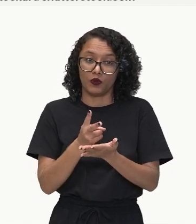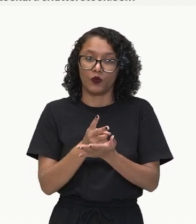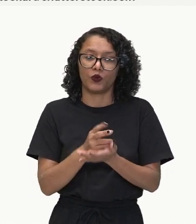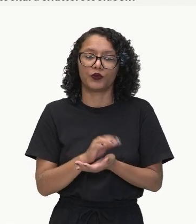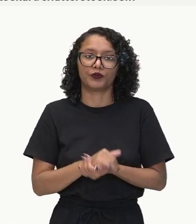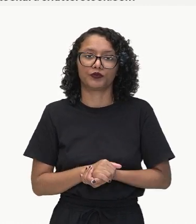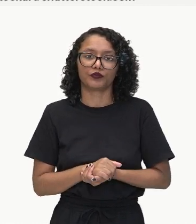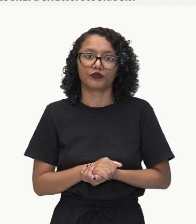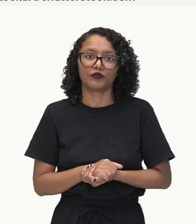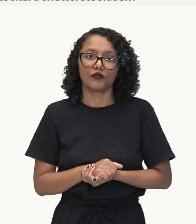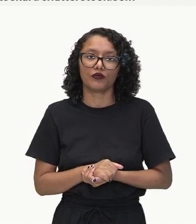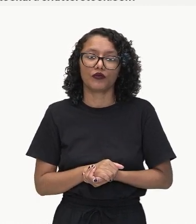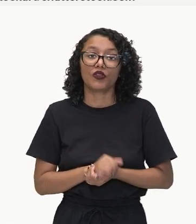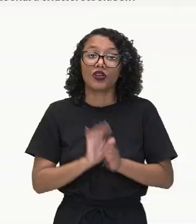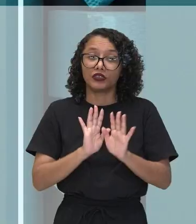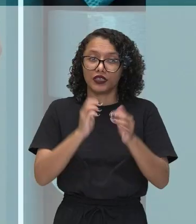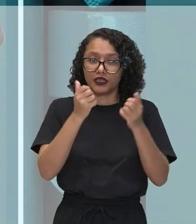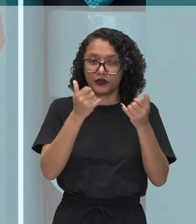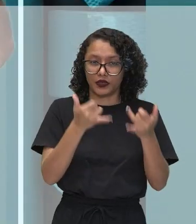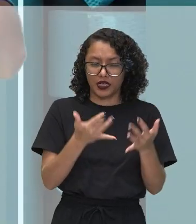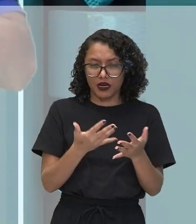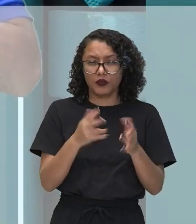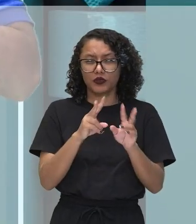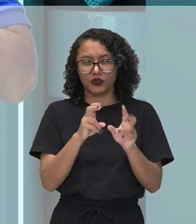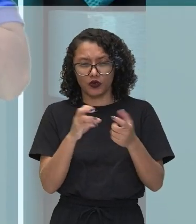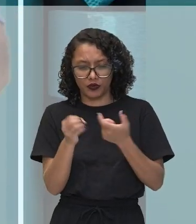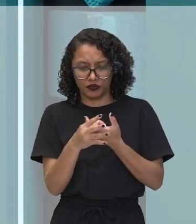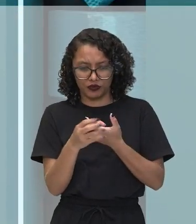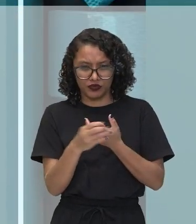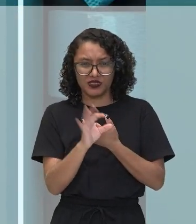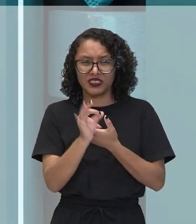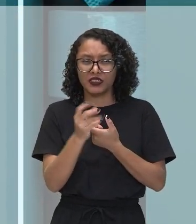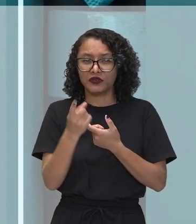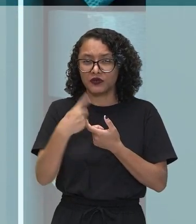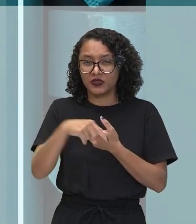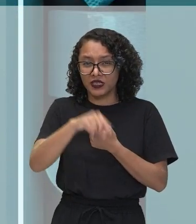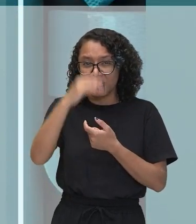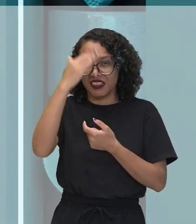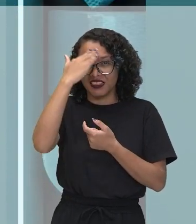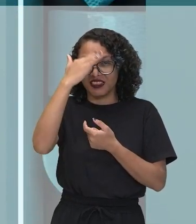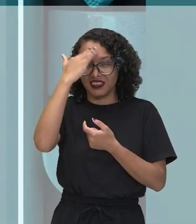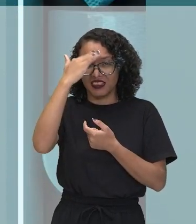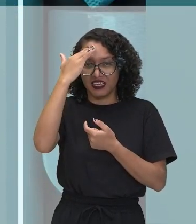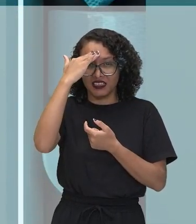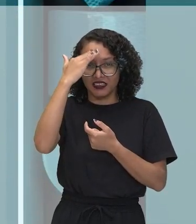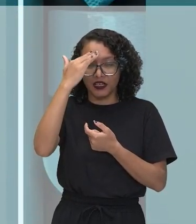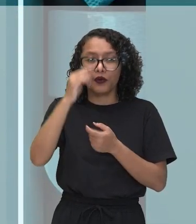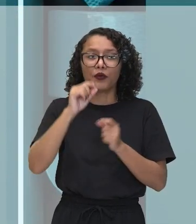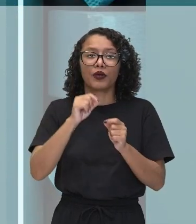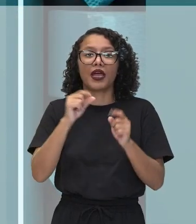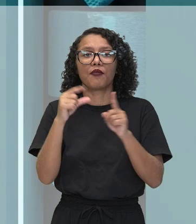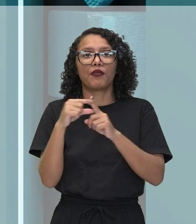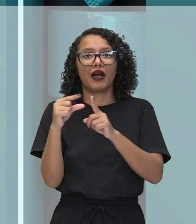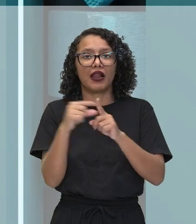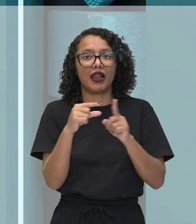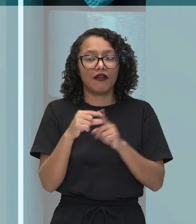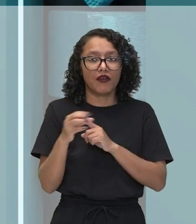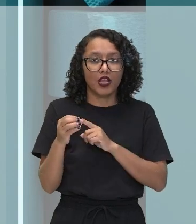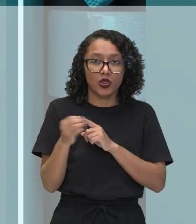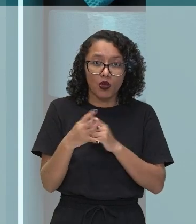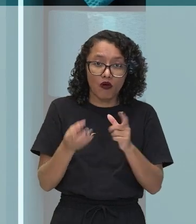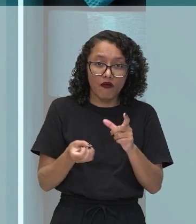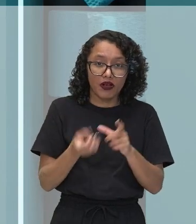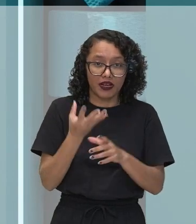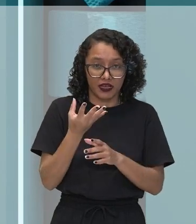falamos aí nesse primeiro momento sobre neologismo, que você compreendeu que são criação de novas palavras.